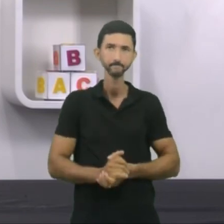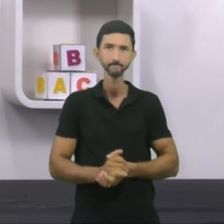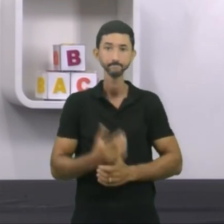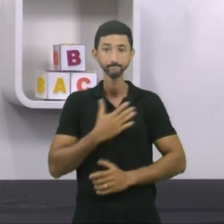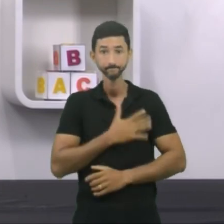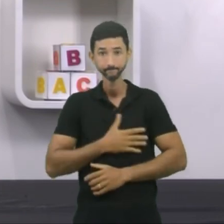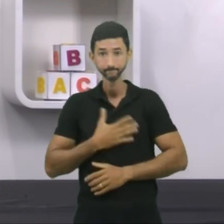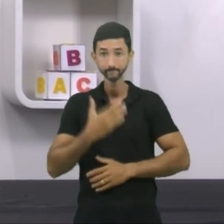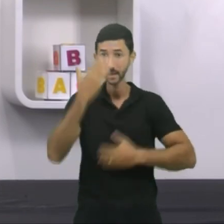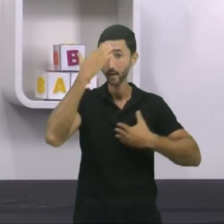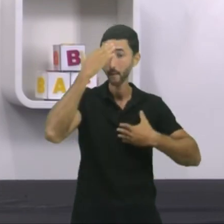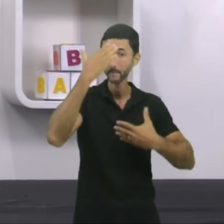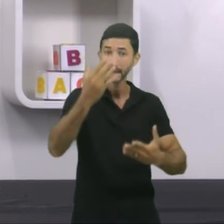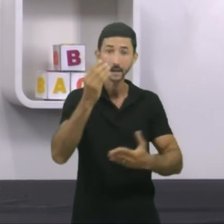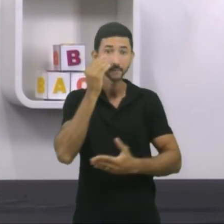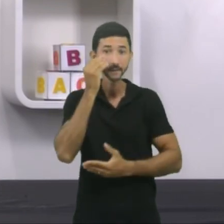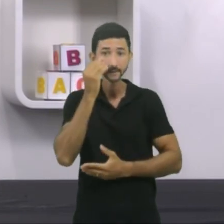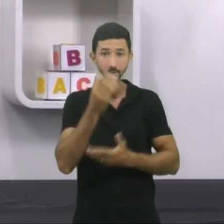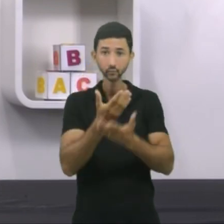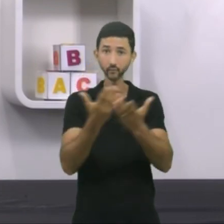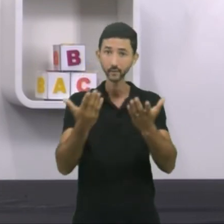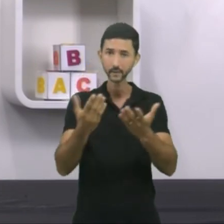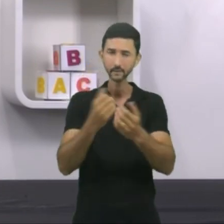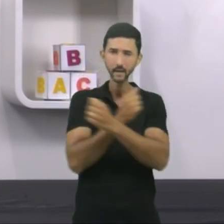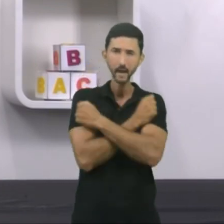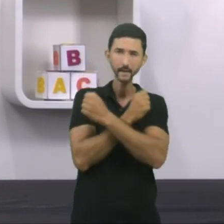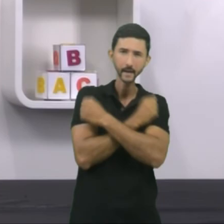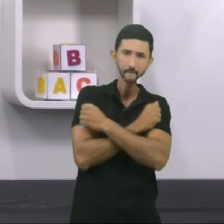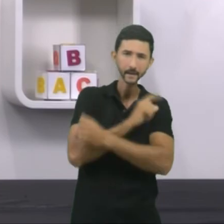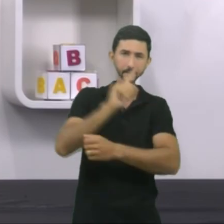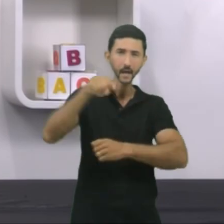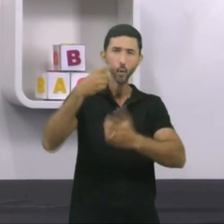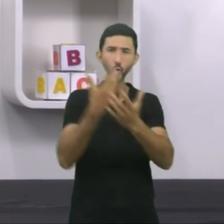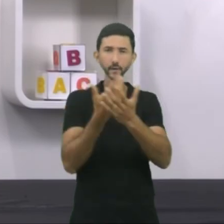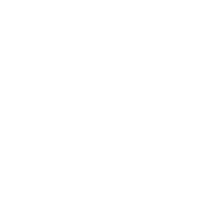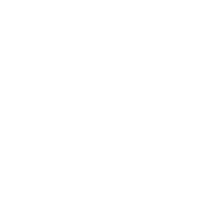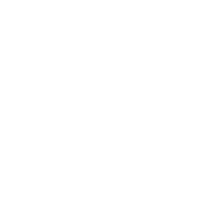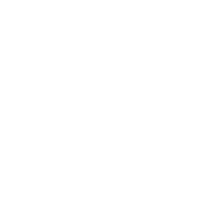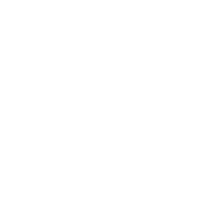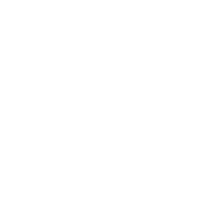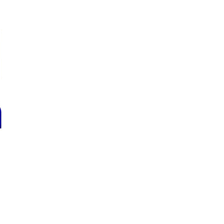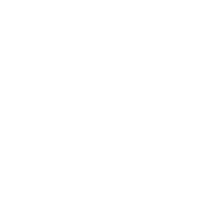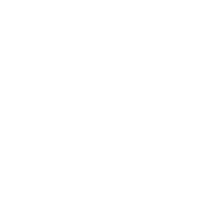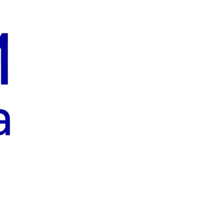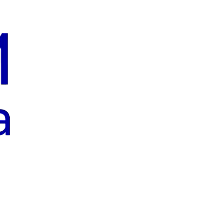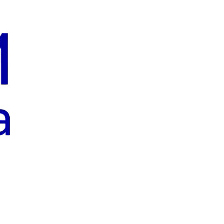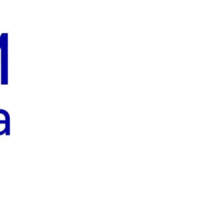muito obrigado pela atenção de vocês, um grande abraço e até a próxima.